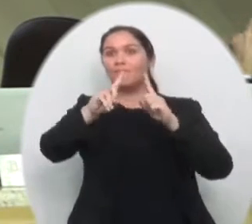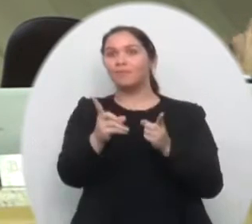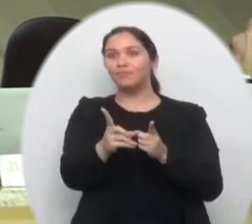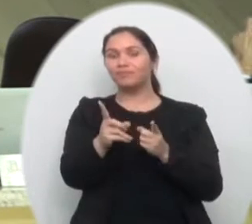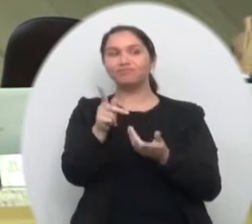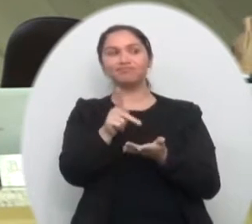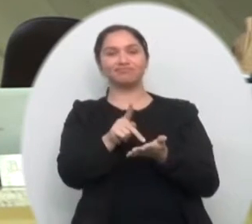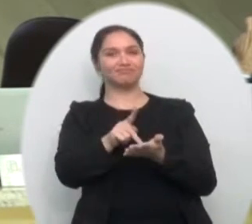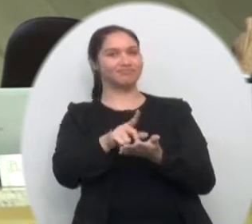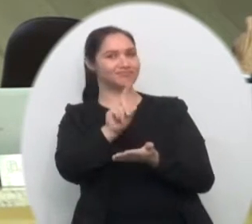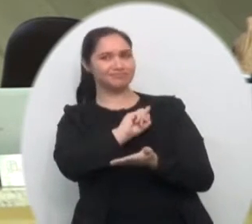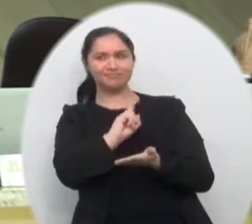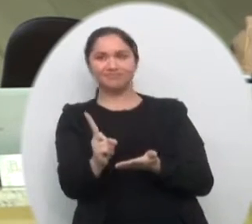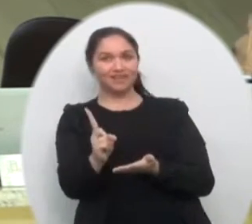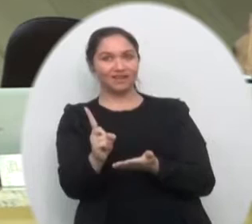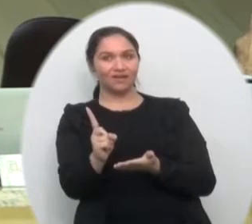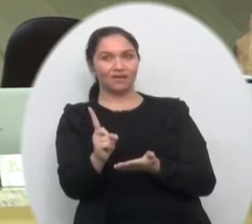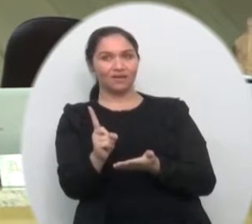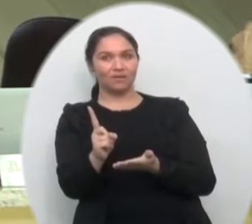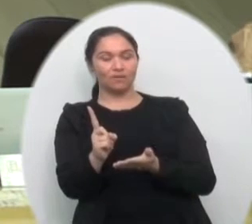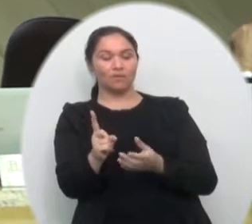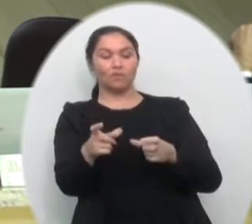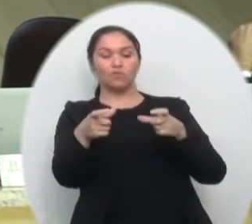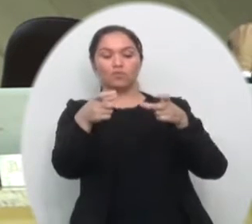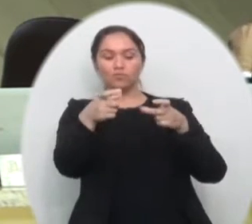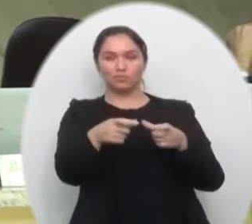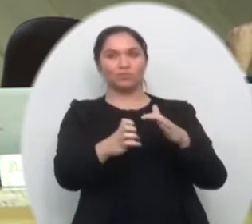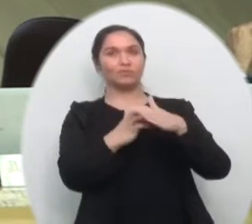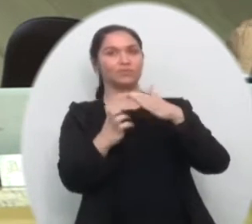preservação. Ela não poderia...